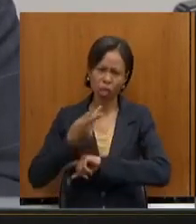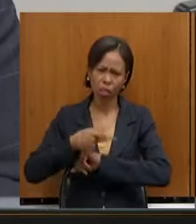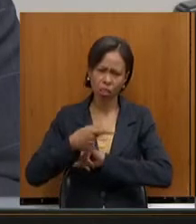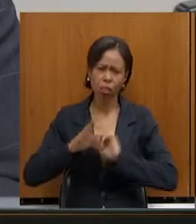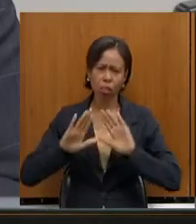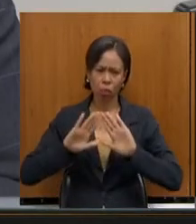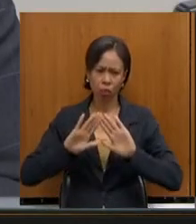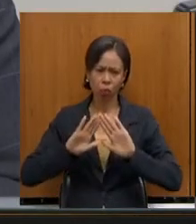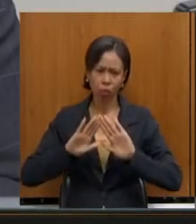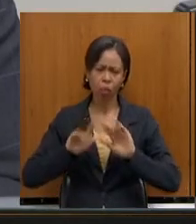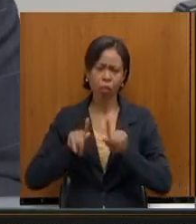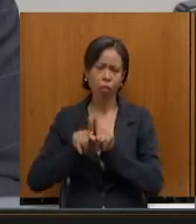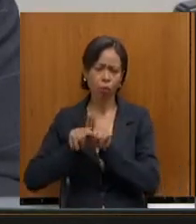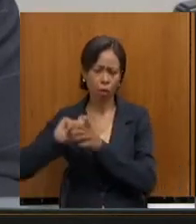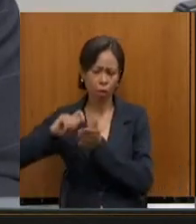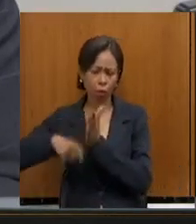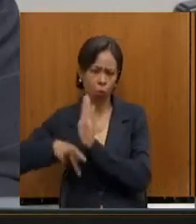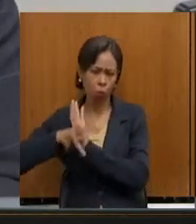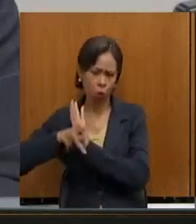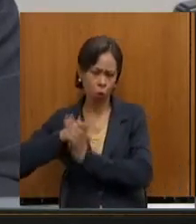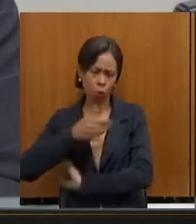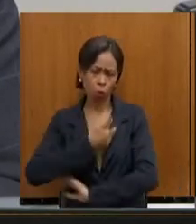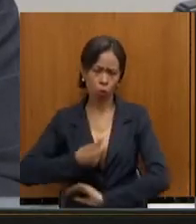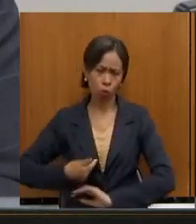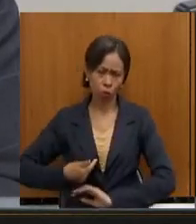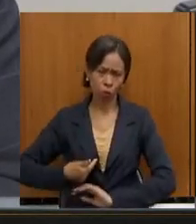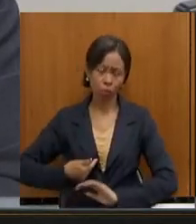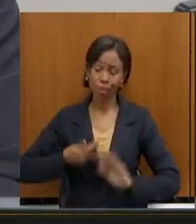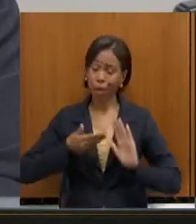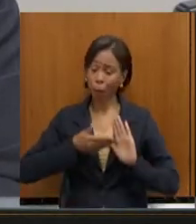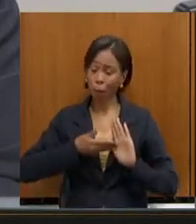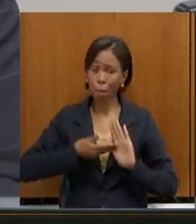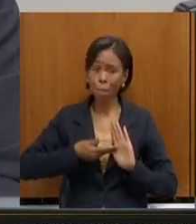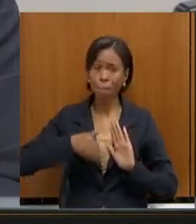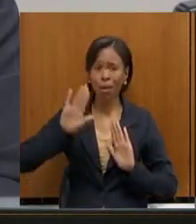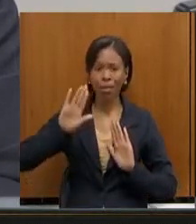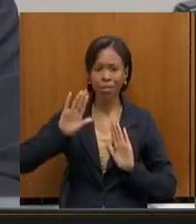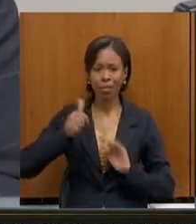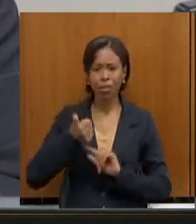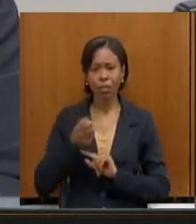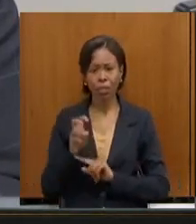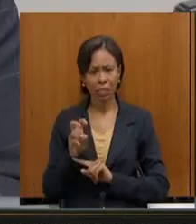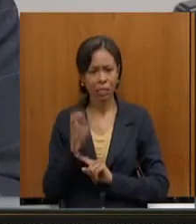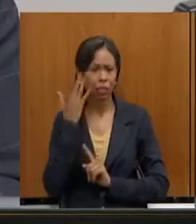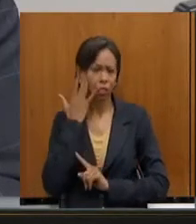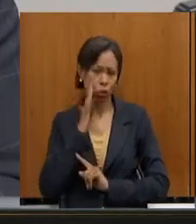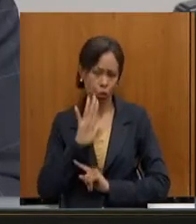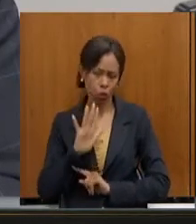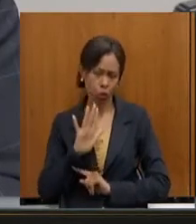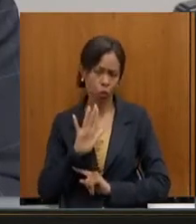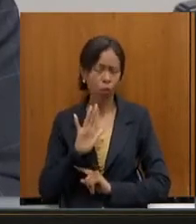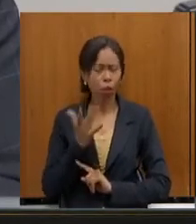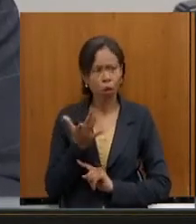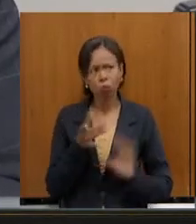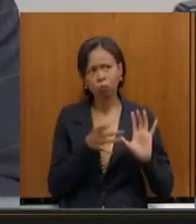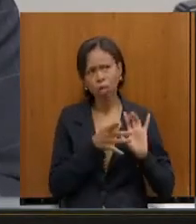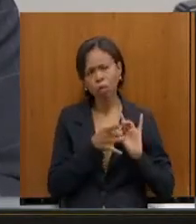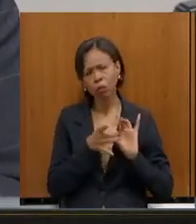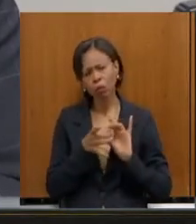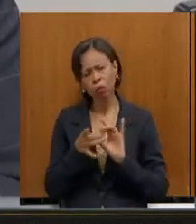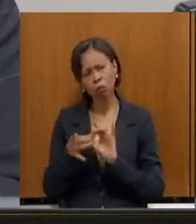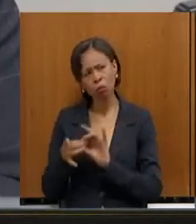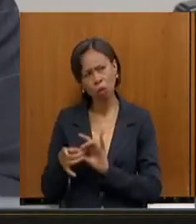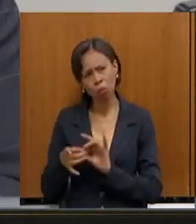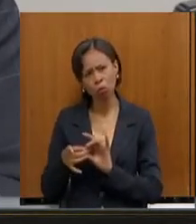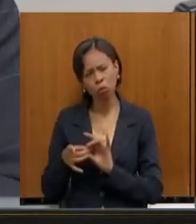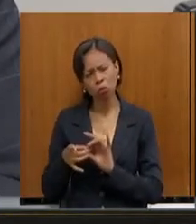Governador é serem largamente esses 15 dias aí eu queria saber nesse contexto a contribuindo aqui com as